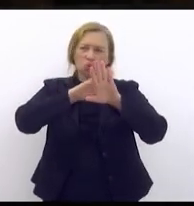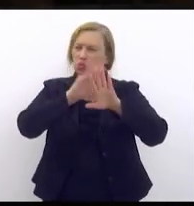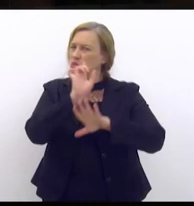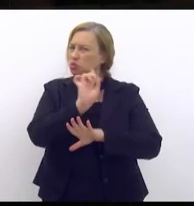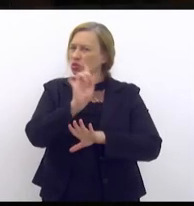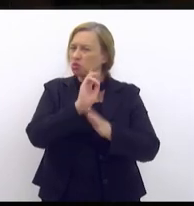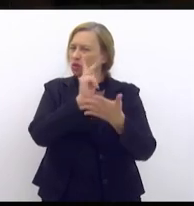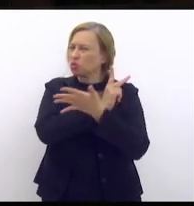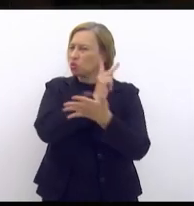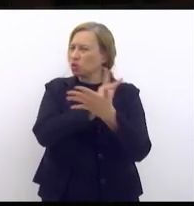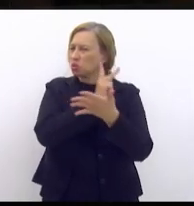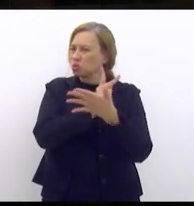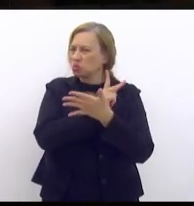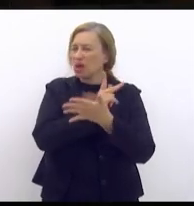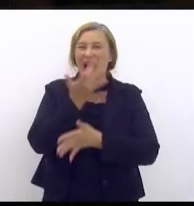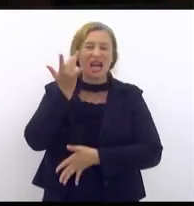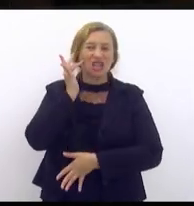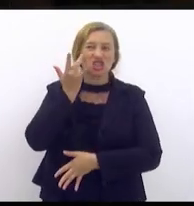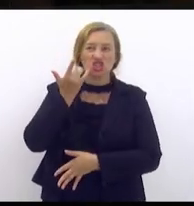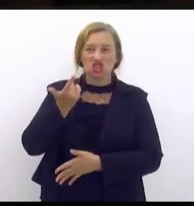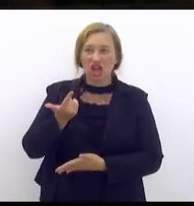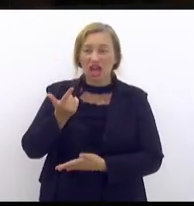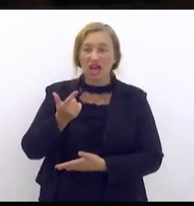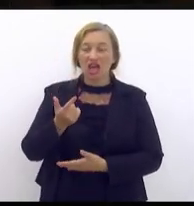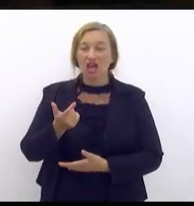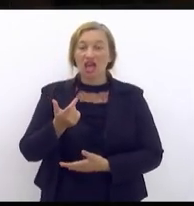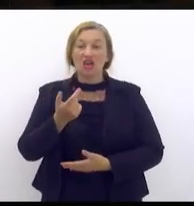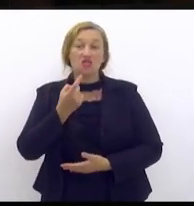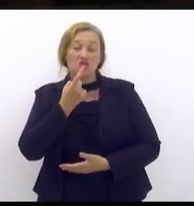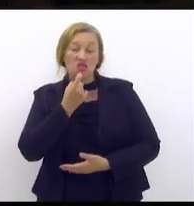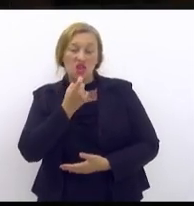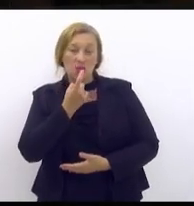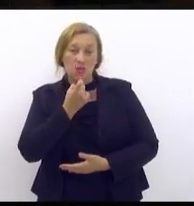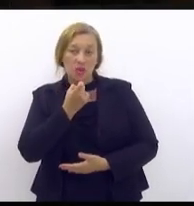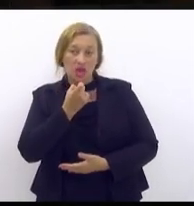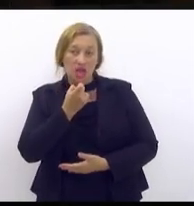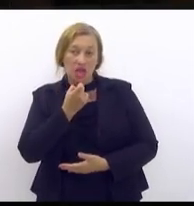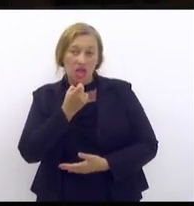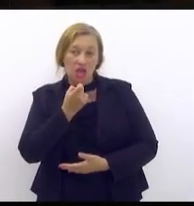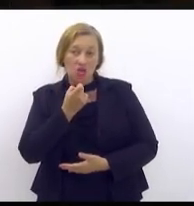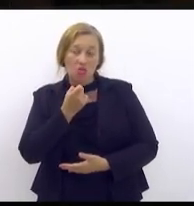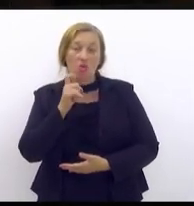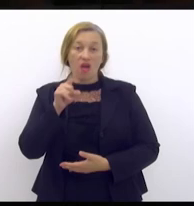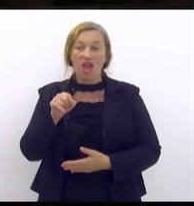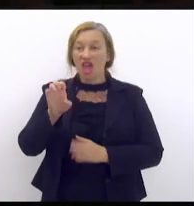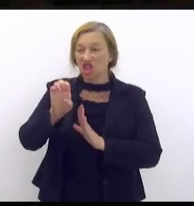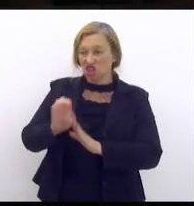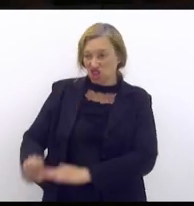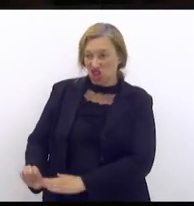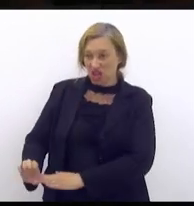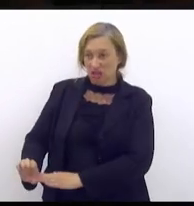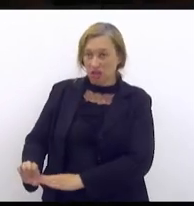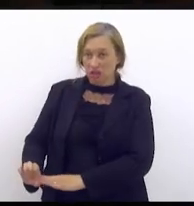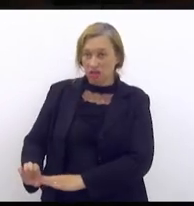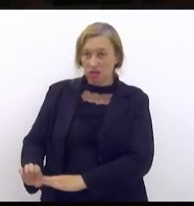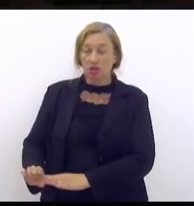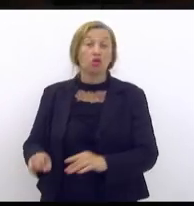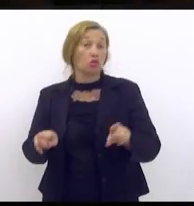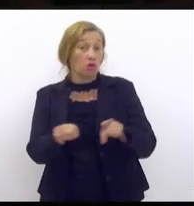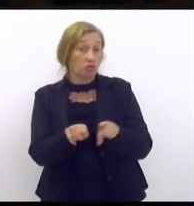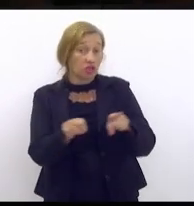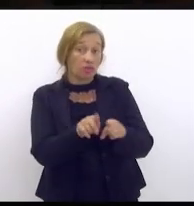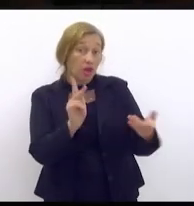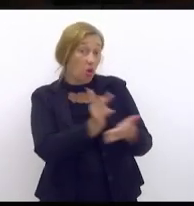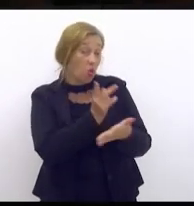um erro achar que ser vermelho é ser de esquerda, como também é um